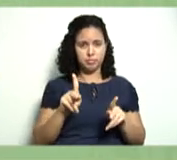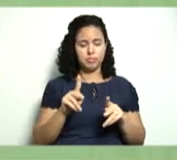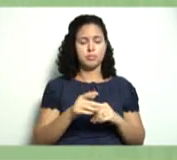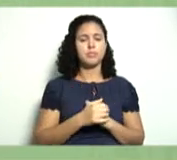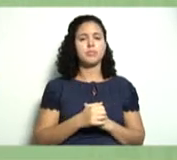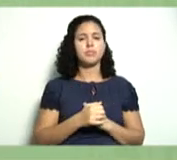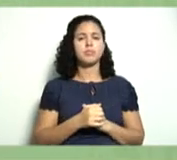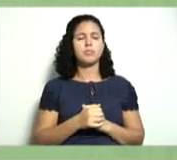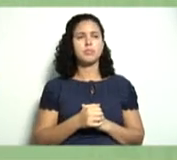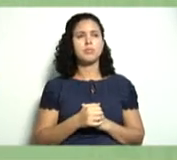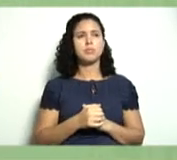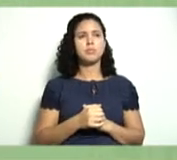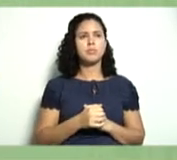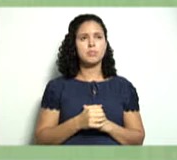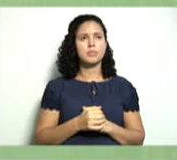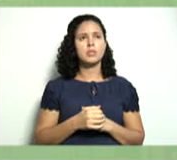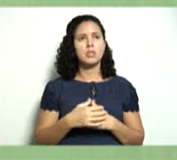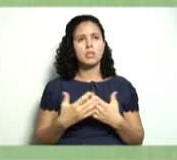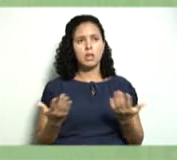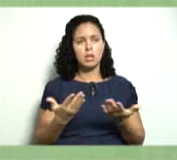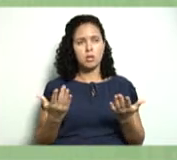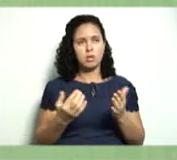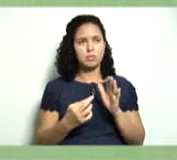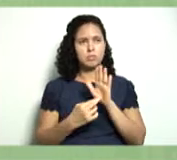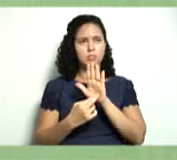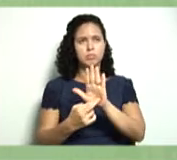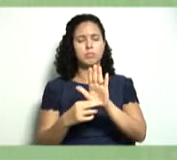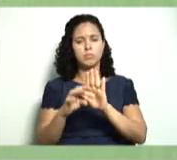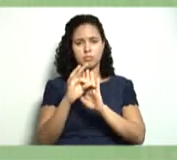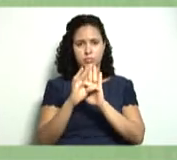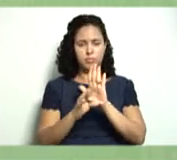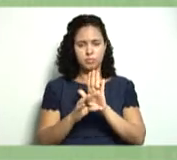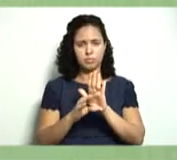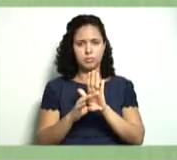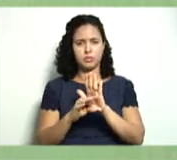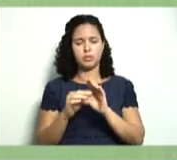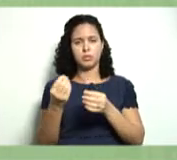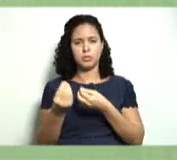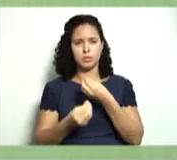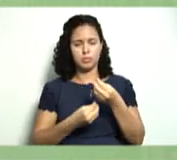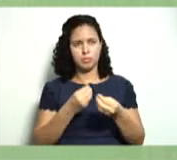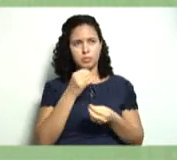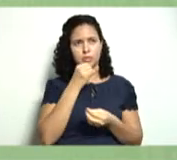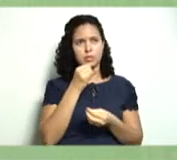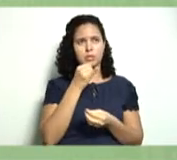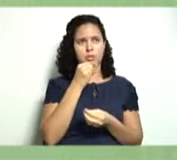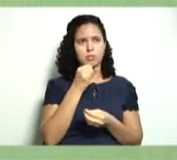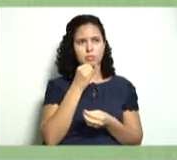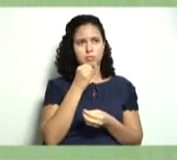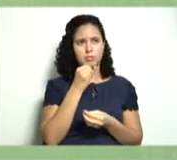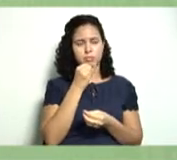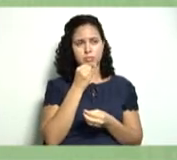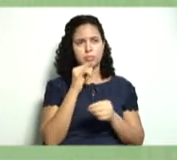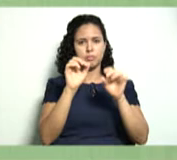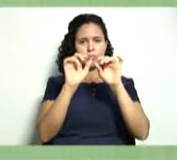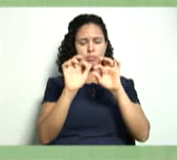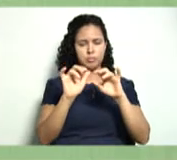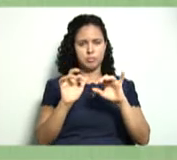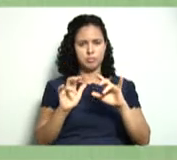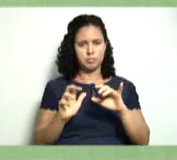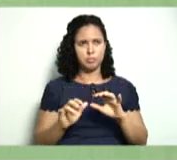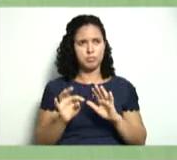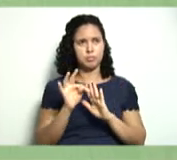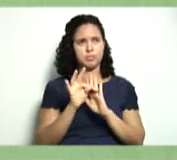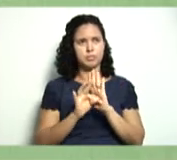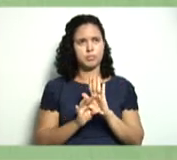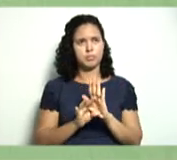demonstração para criar um texto e correção caso vocês digitariam s esse texto que eu passei pra vocês